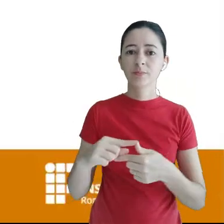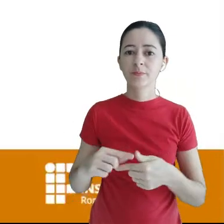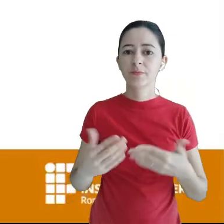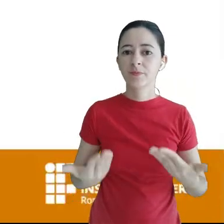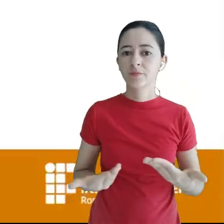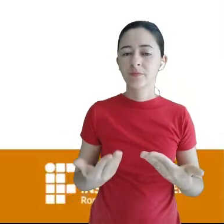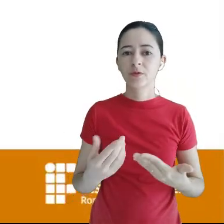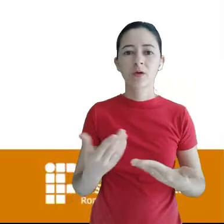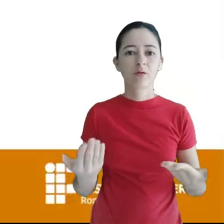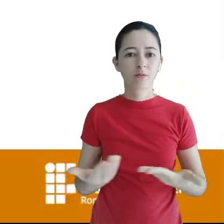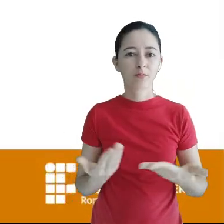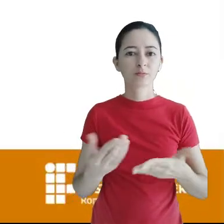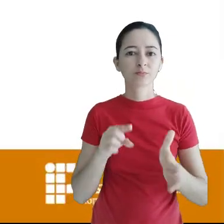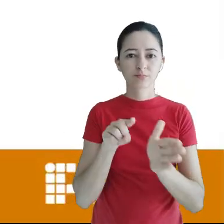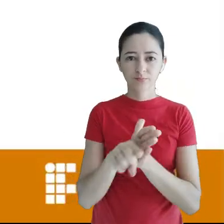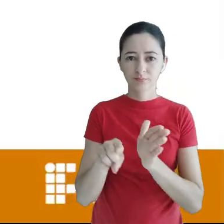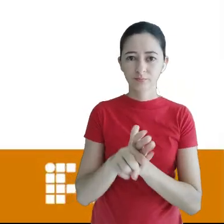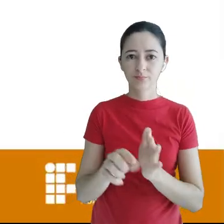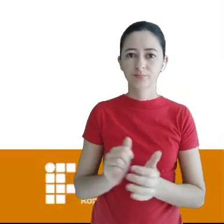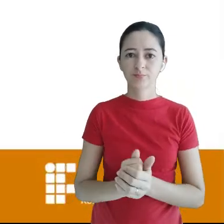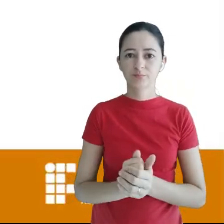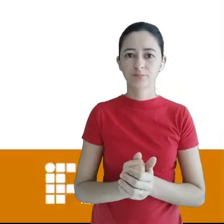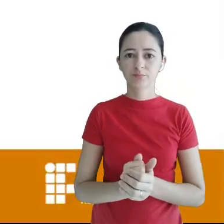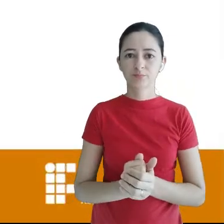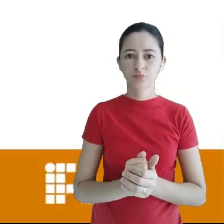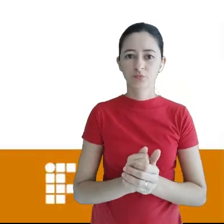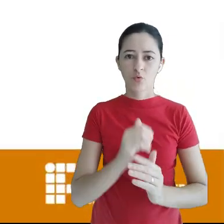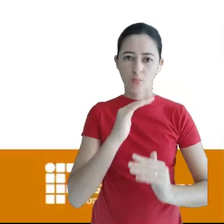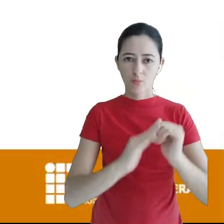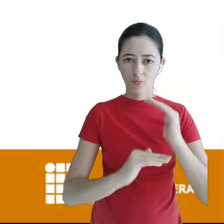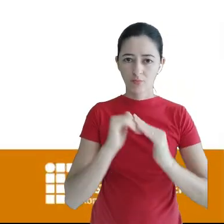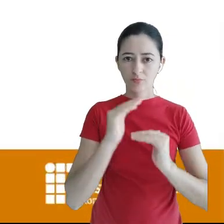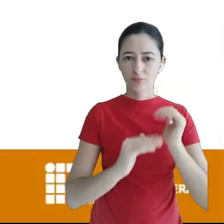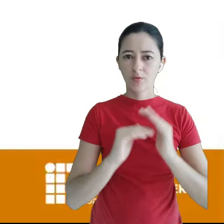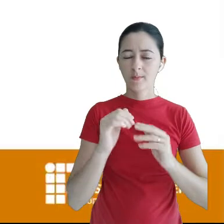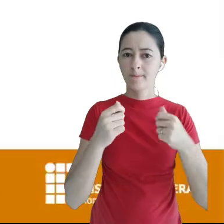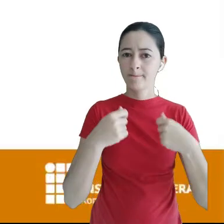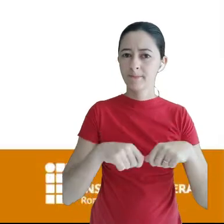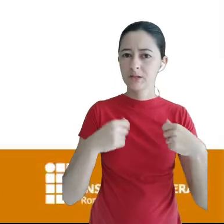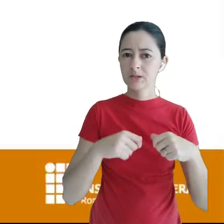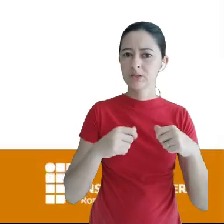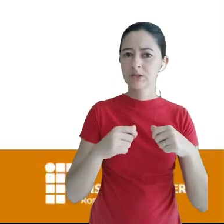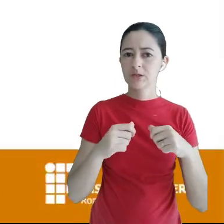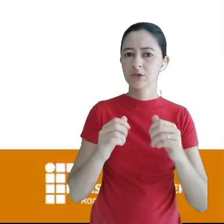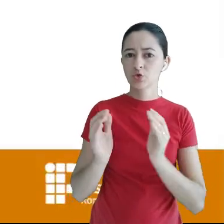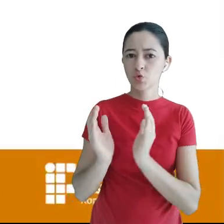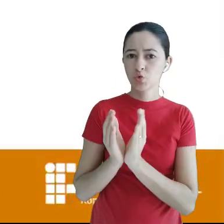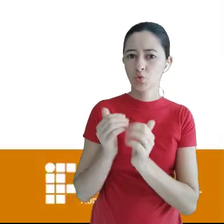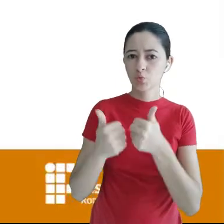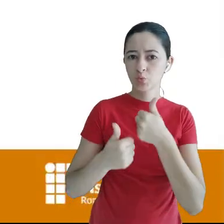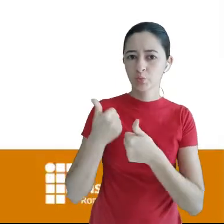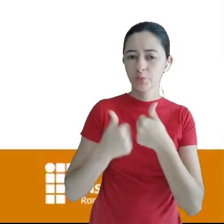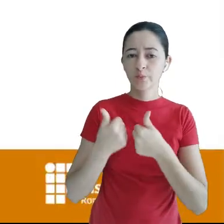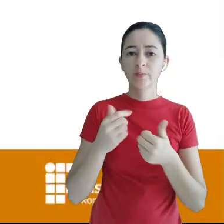Vamos fazer a pergunta então agora, ó. Jogador. Jogador precisa do time? Uma das características de